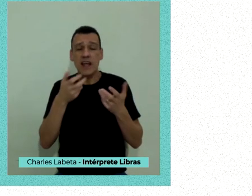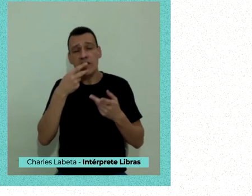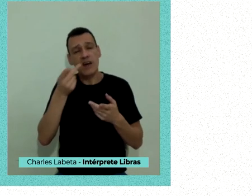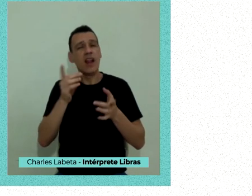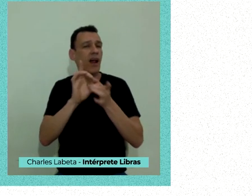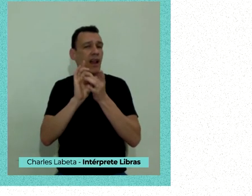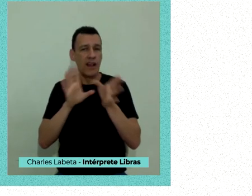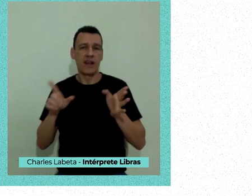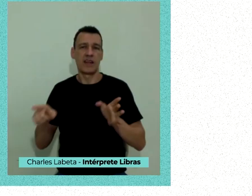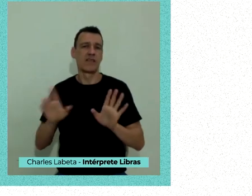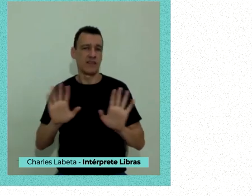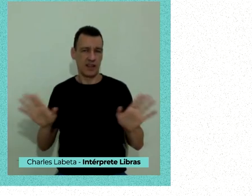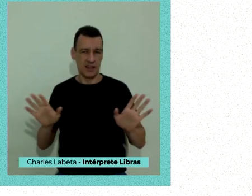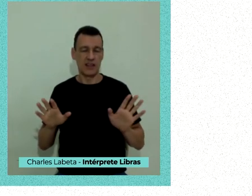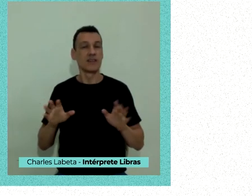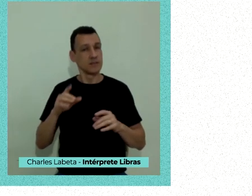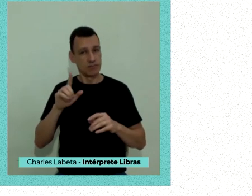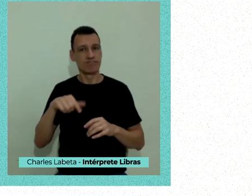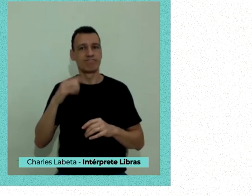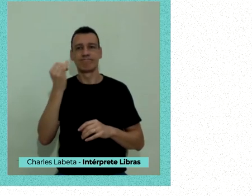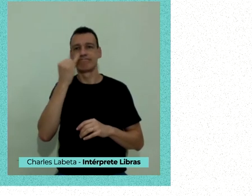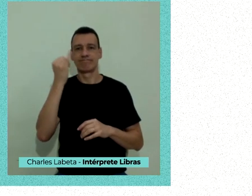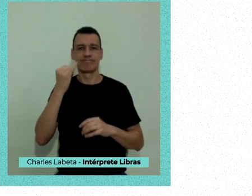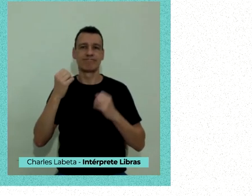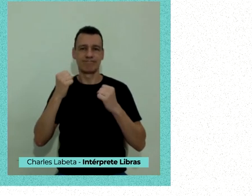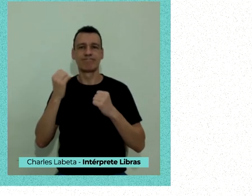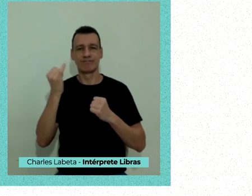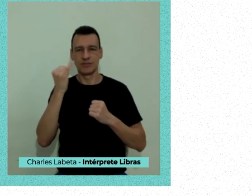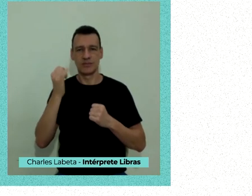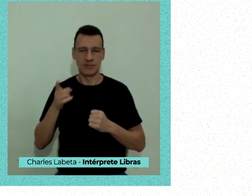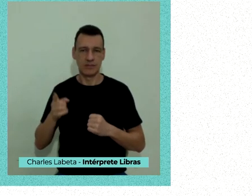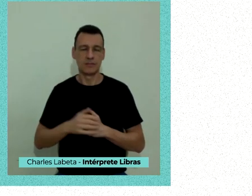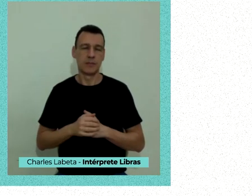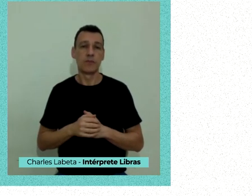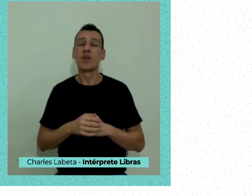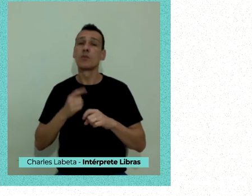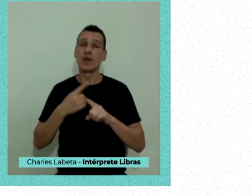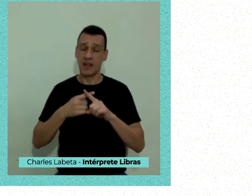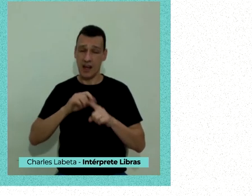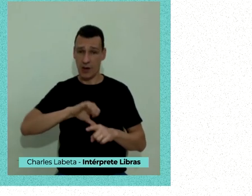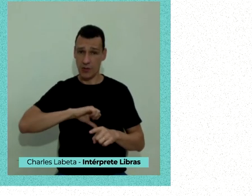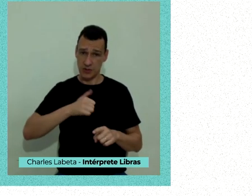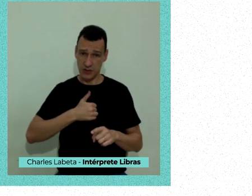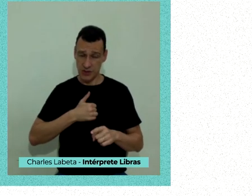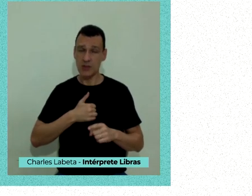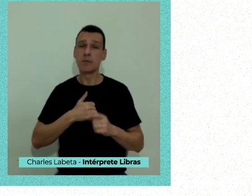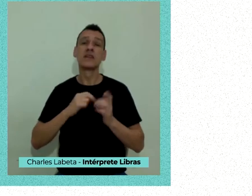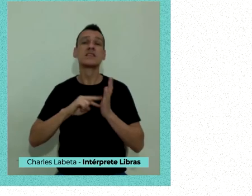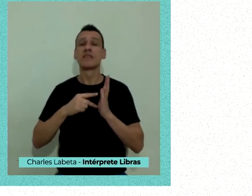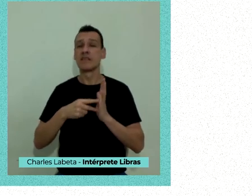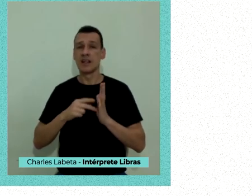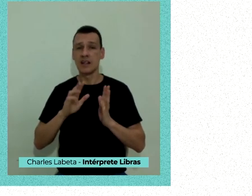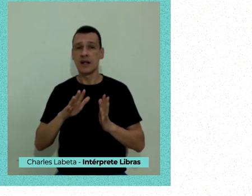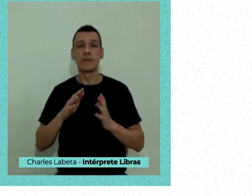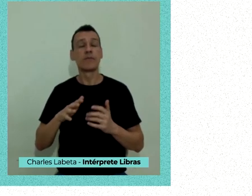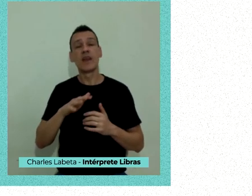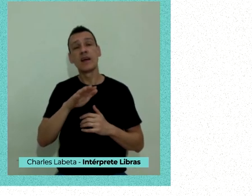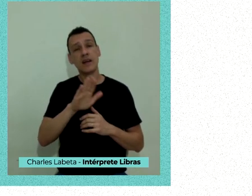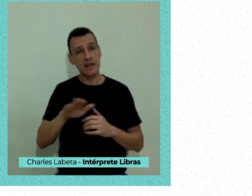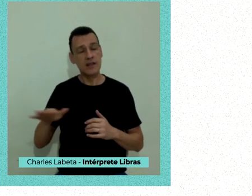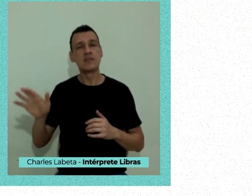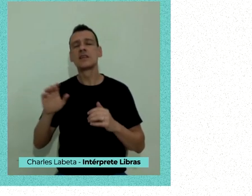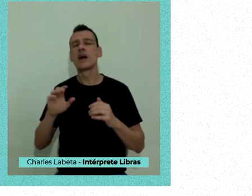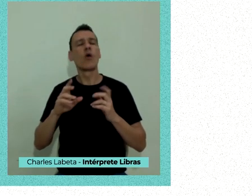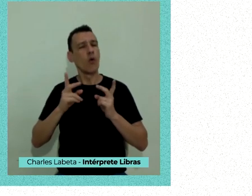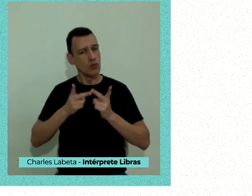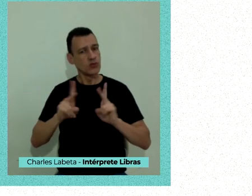grande potencial, né? Porque a autoestima, na verdade, é a possibilidade dessas crianças continuarem seus estudos,